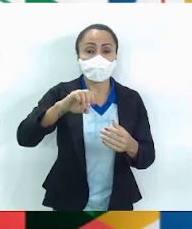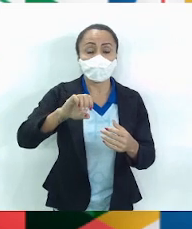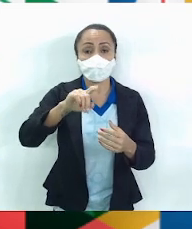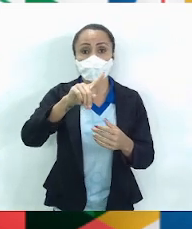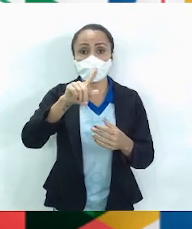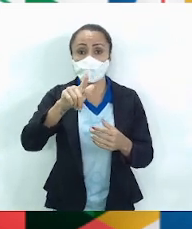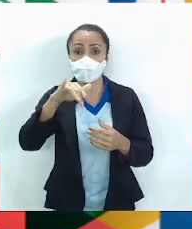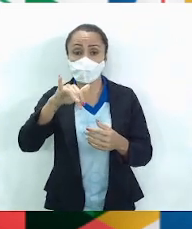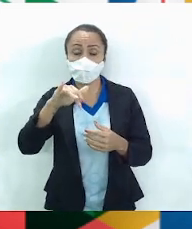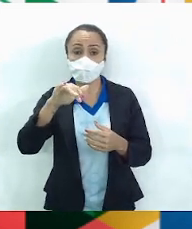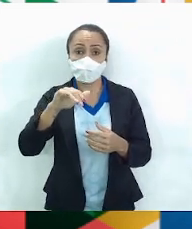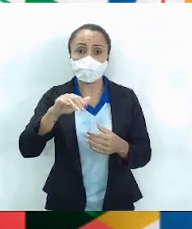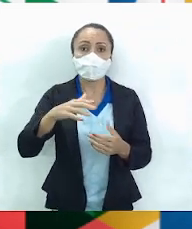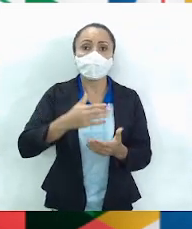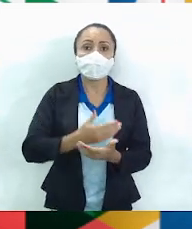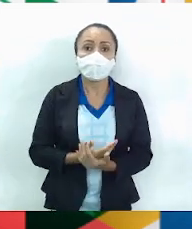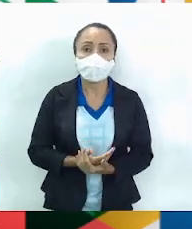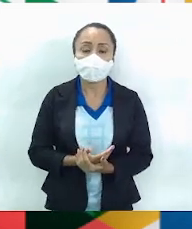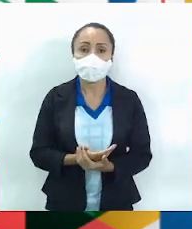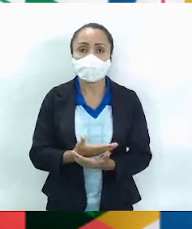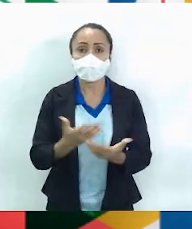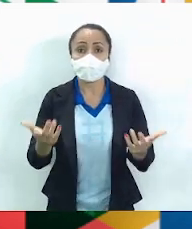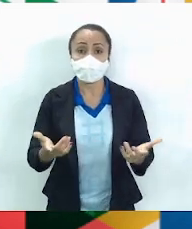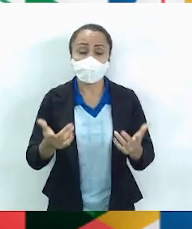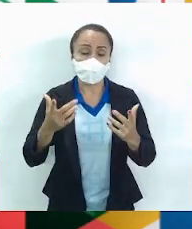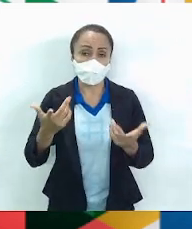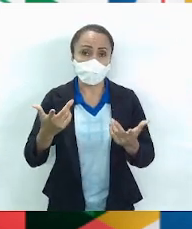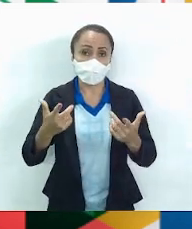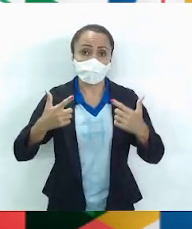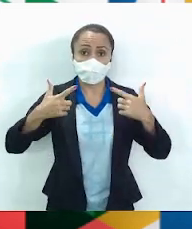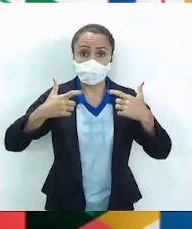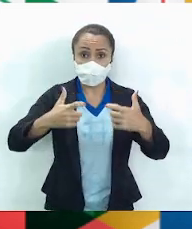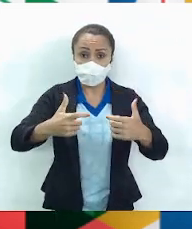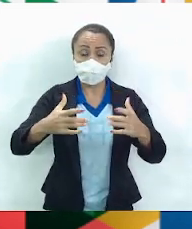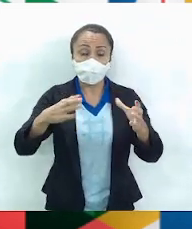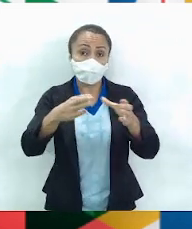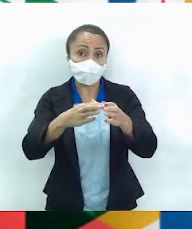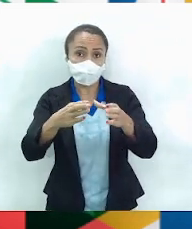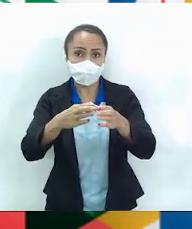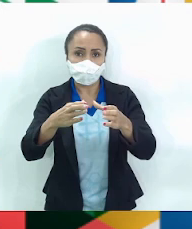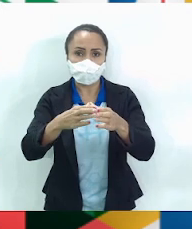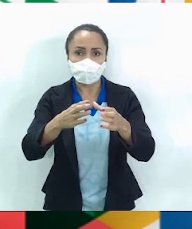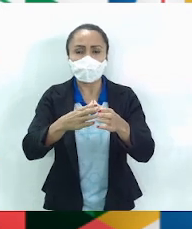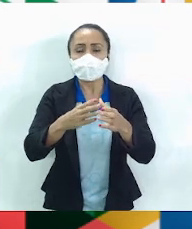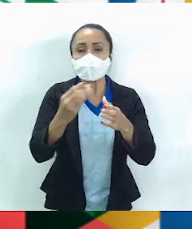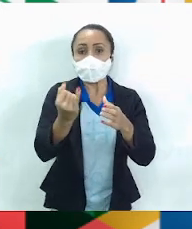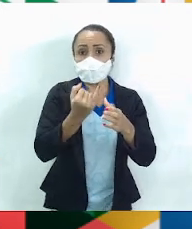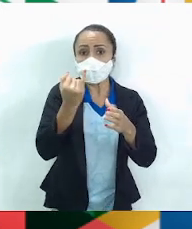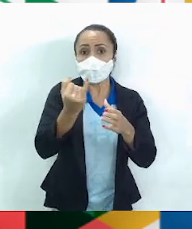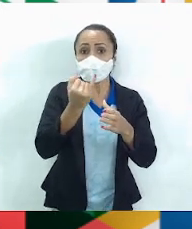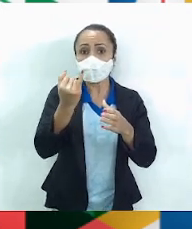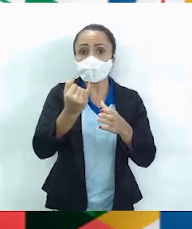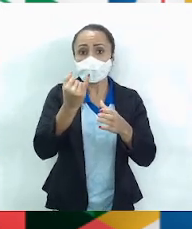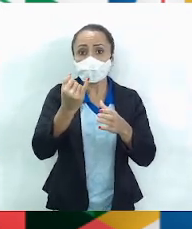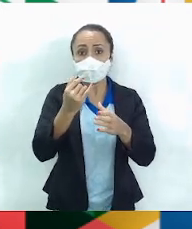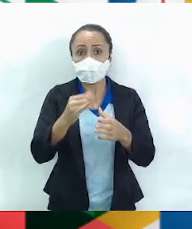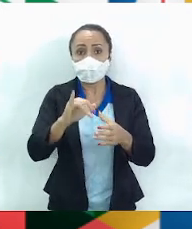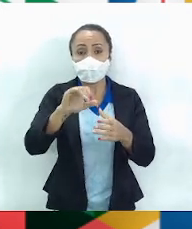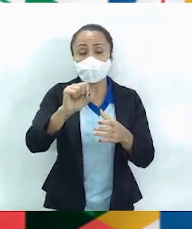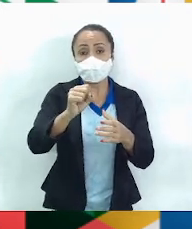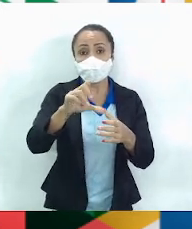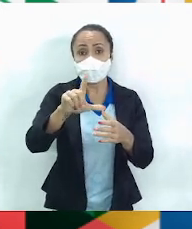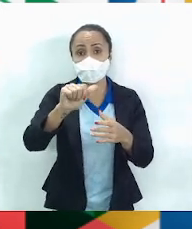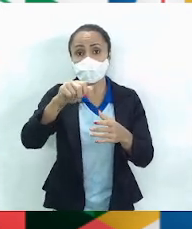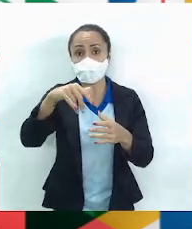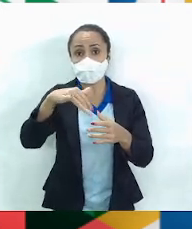Mujahideen, que são os guerreiros, eram grupos fundamentalistas islâmicos